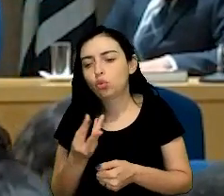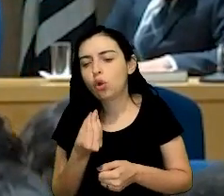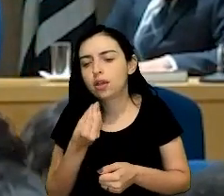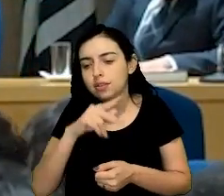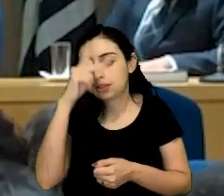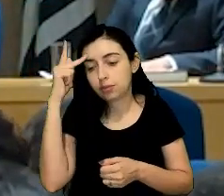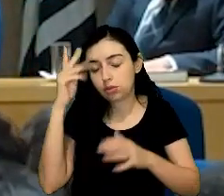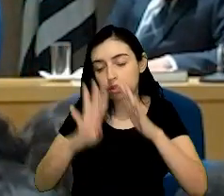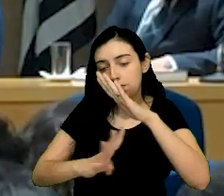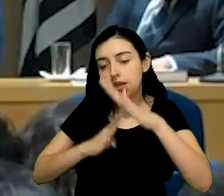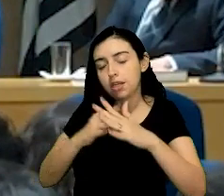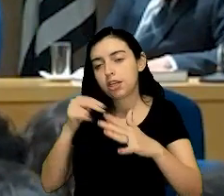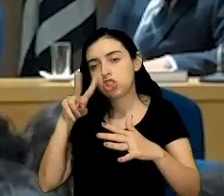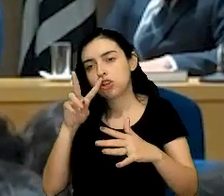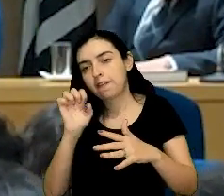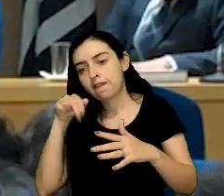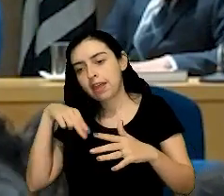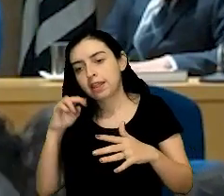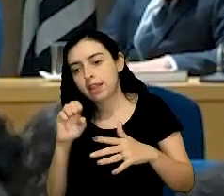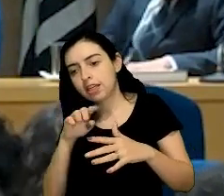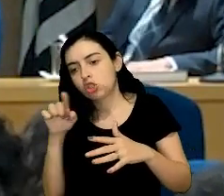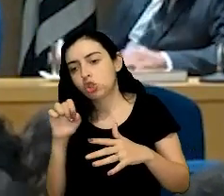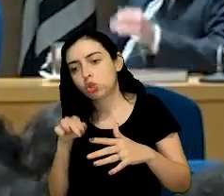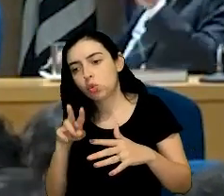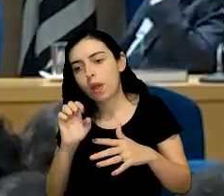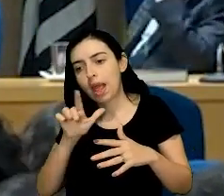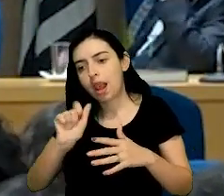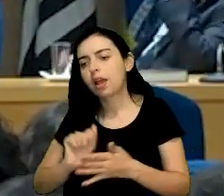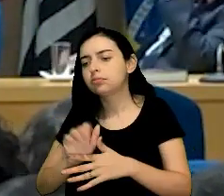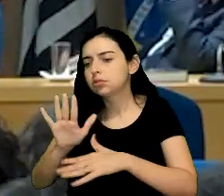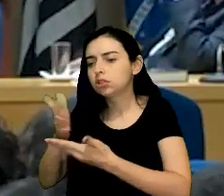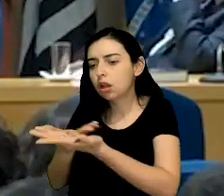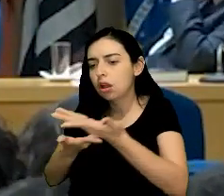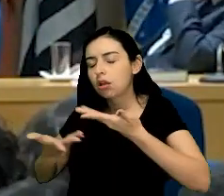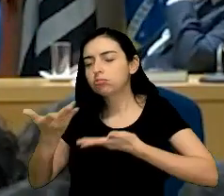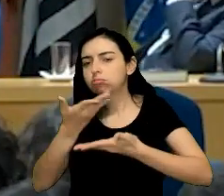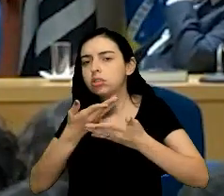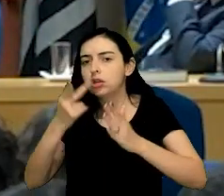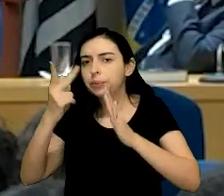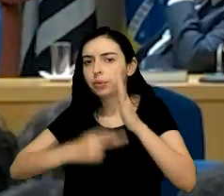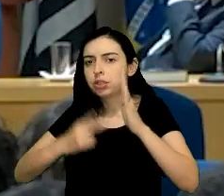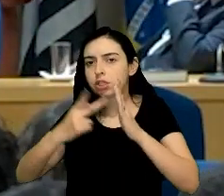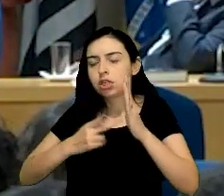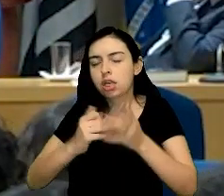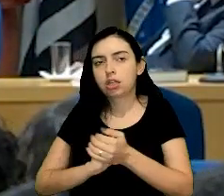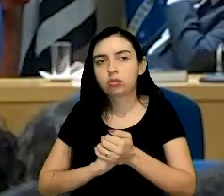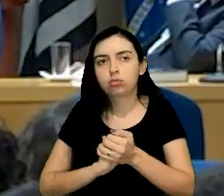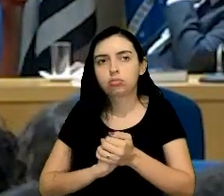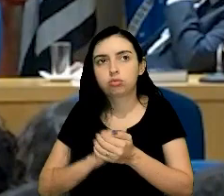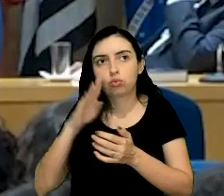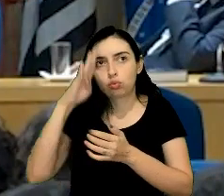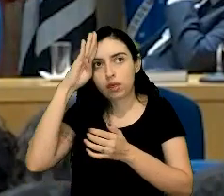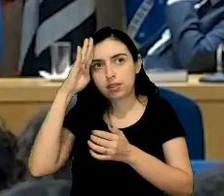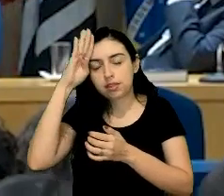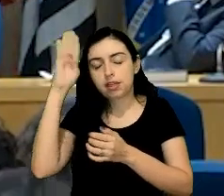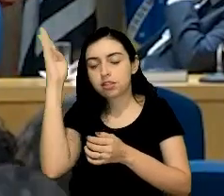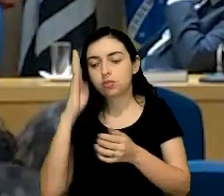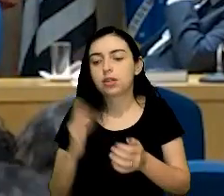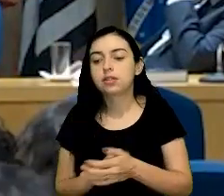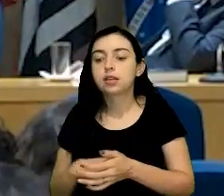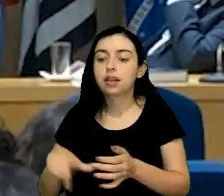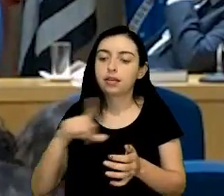tem operação acolhida, quando eles passam pela operação acolhida do Exército Brasileiro, e aí tem um livro sobre as